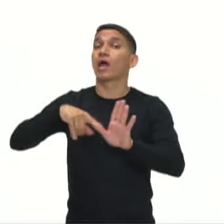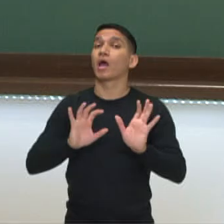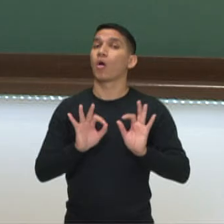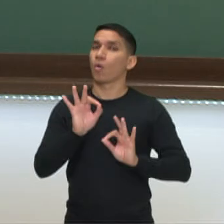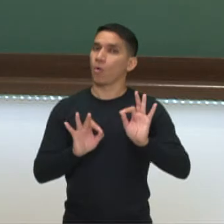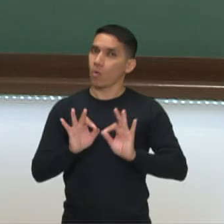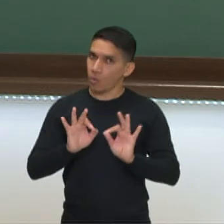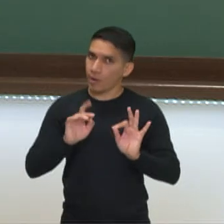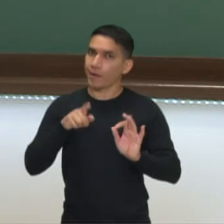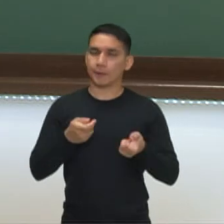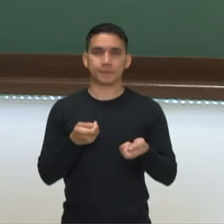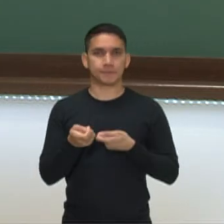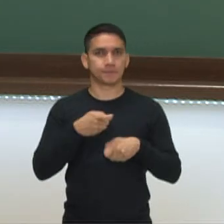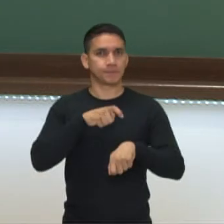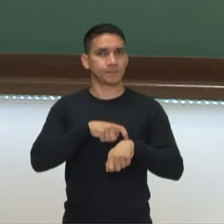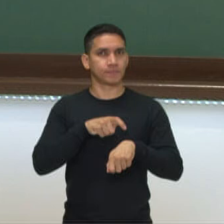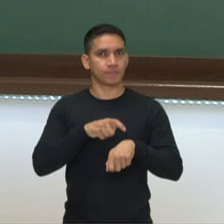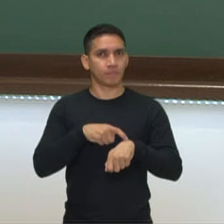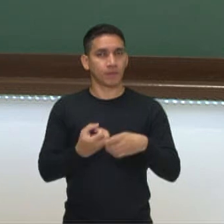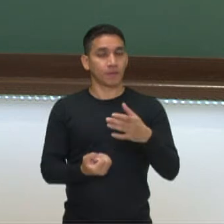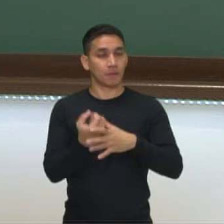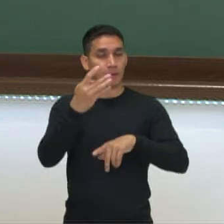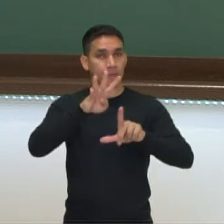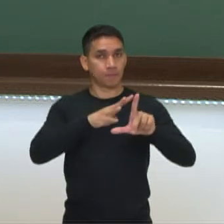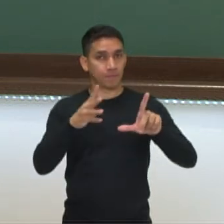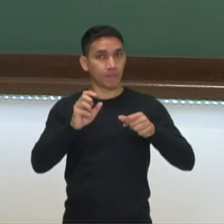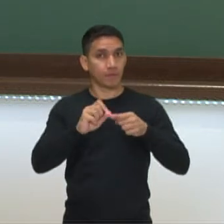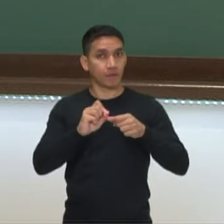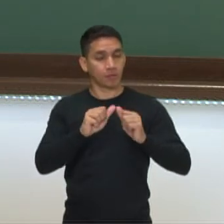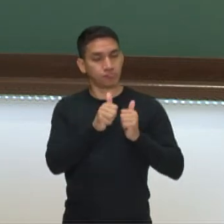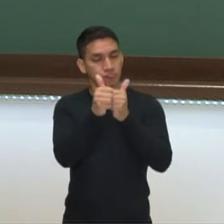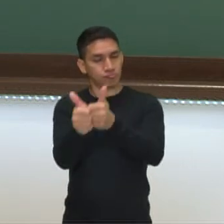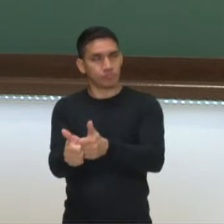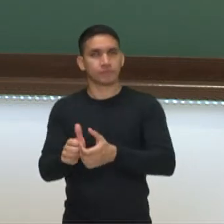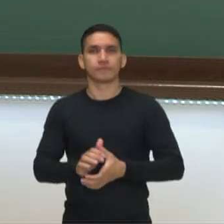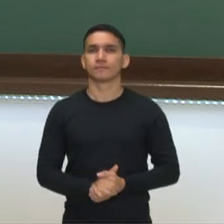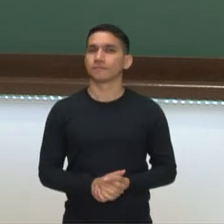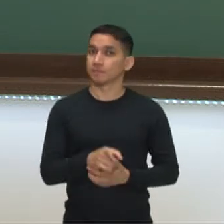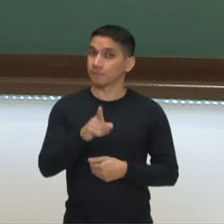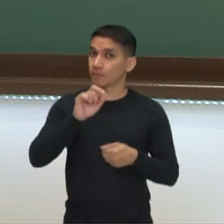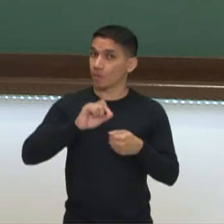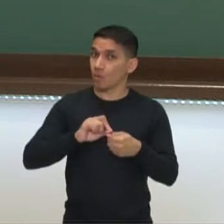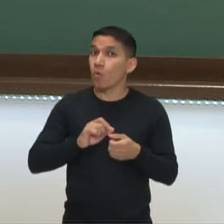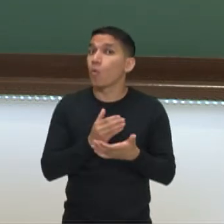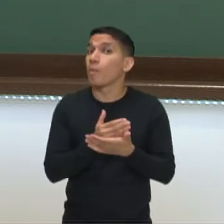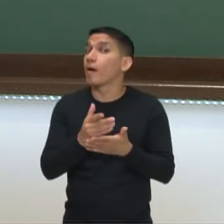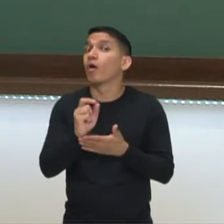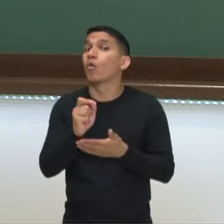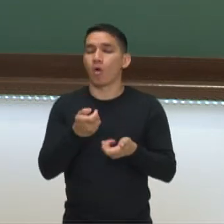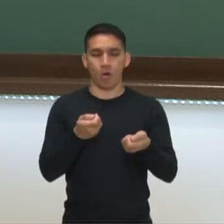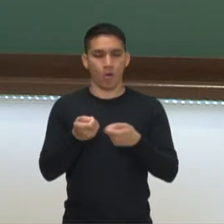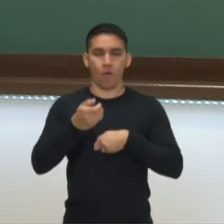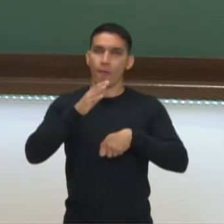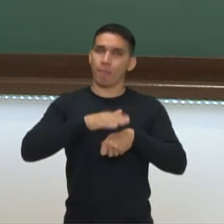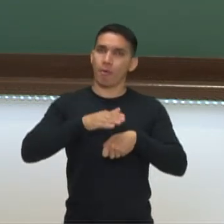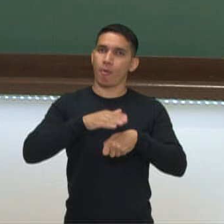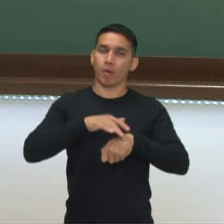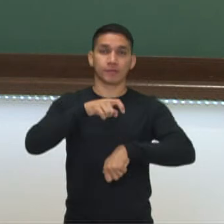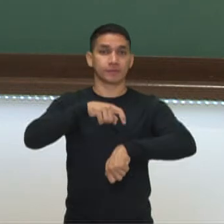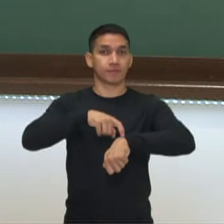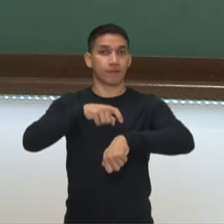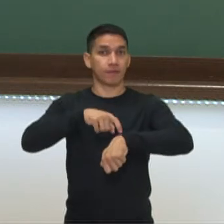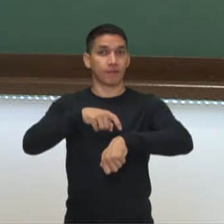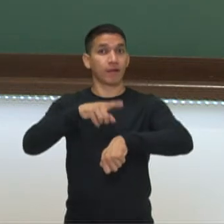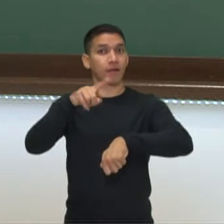Vamos gerenciar o tempo, fazer uma agenda e ter o nosso cronograma de estudo. Você passa a controlar o seu tempo e isso nos